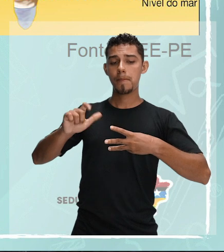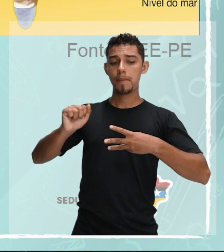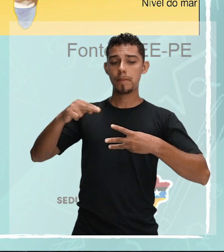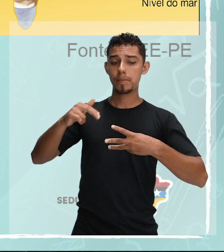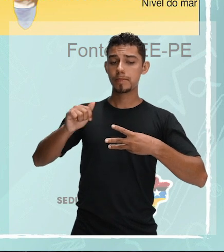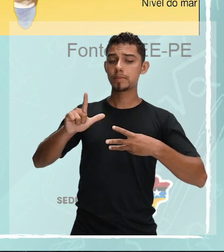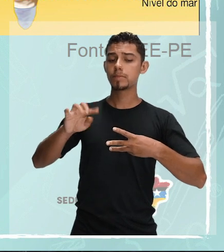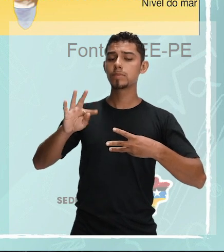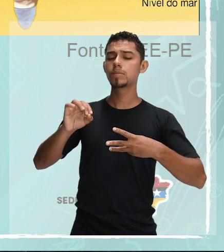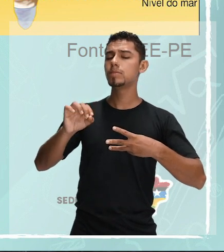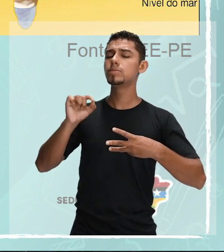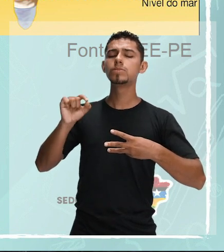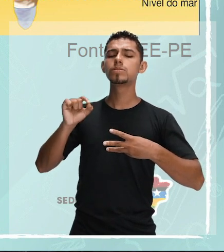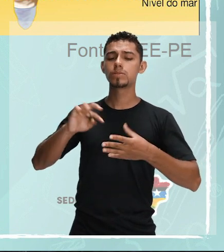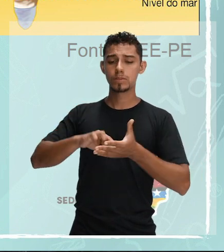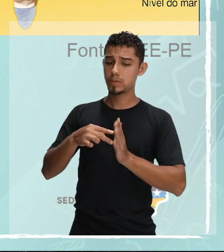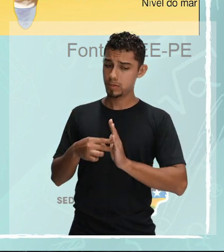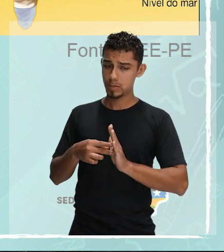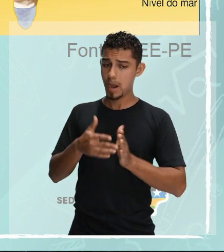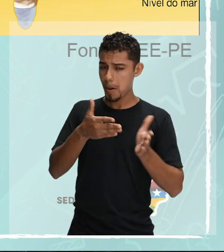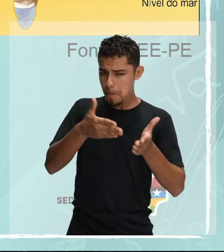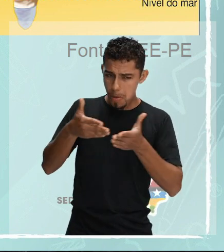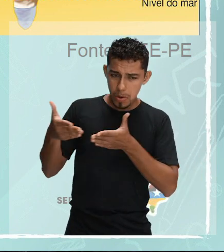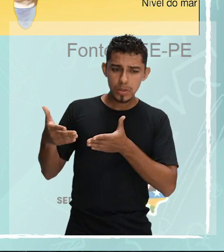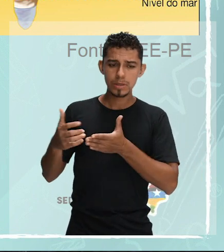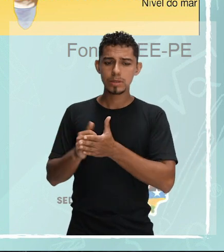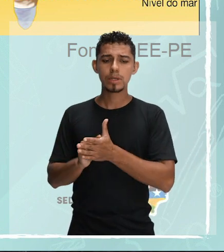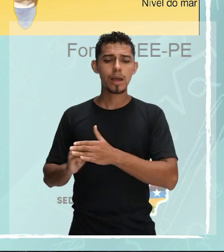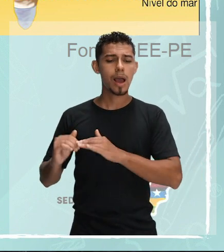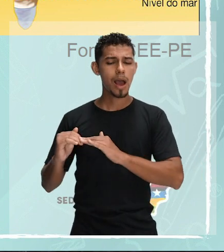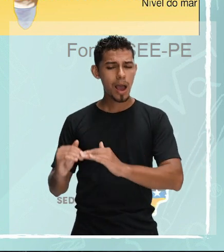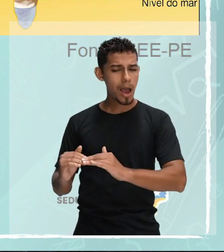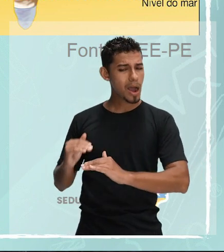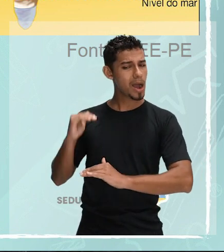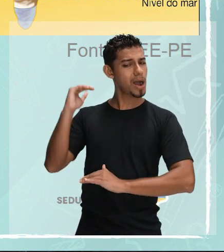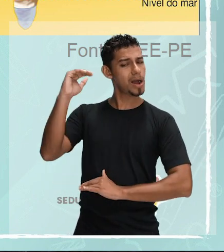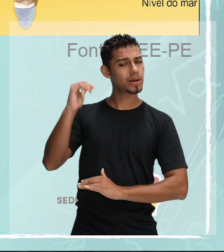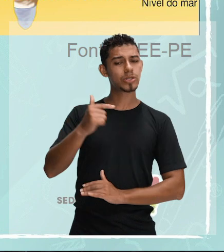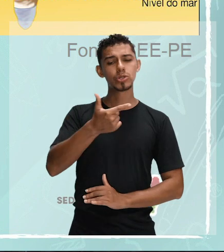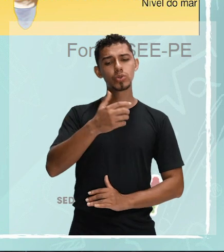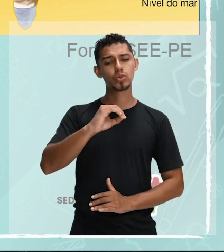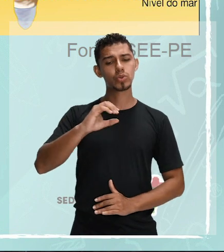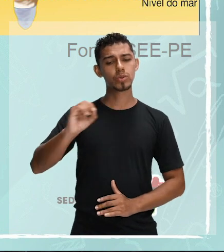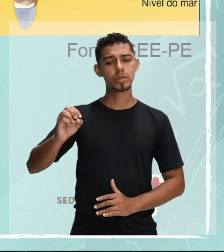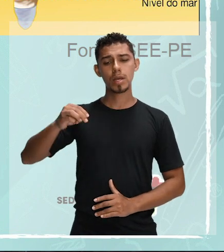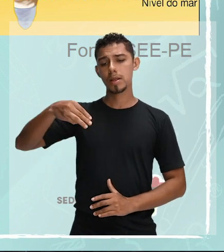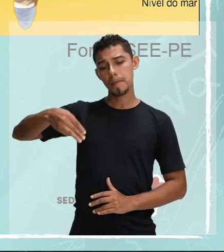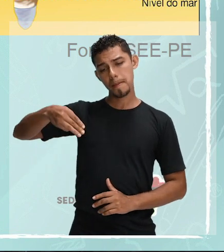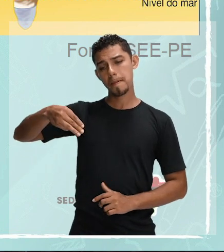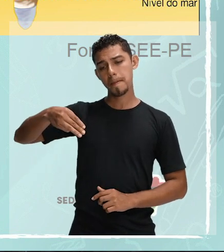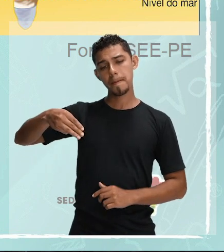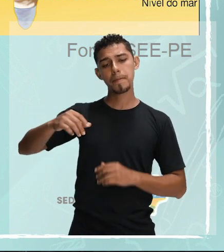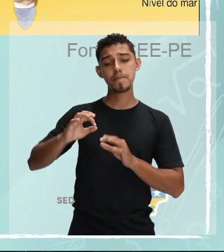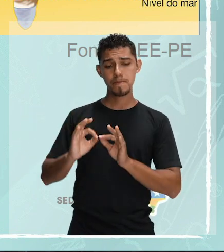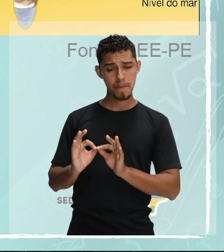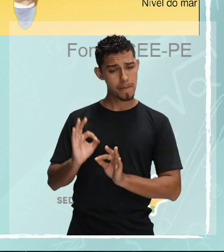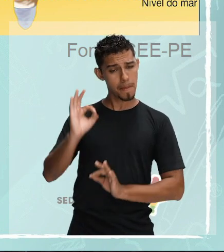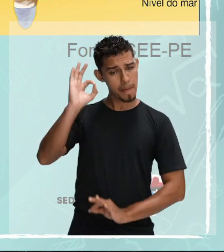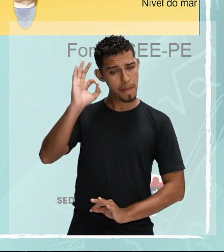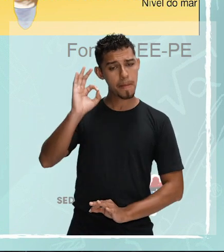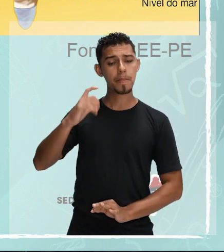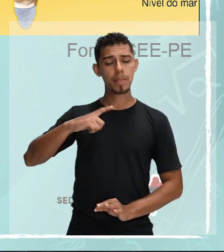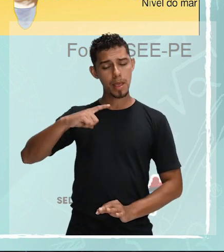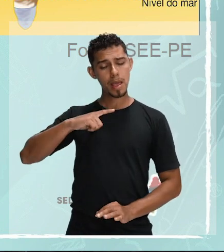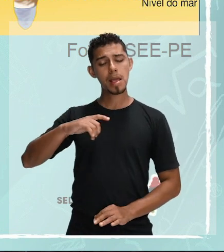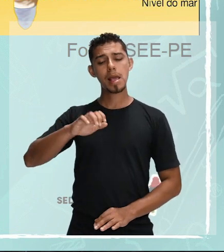são os processos erosivos e, normalmente, a altitude acima de 200 metros. Então, os planaltos sofrem muito processo